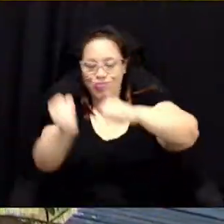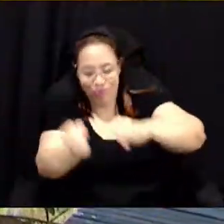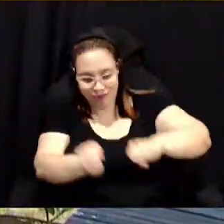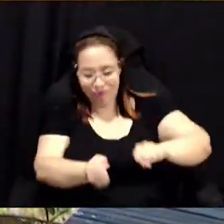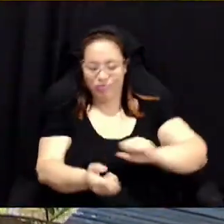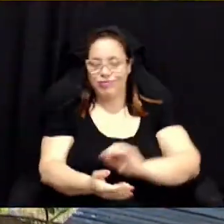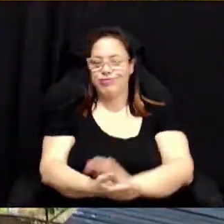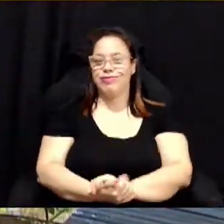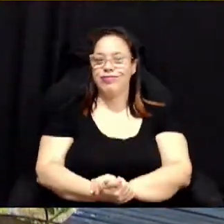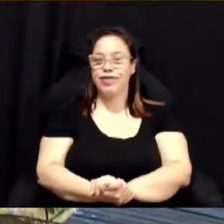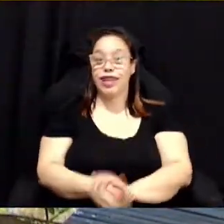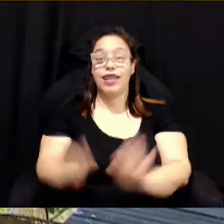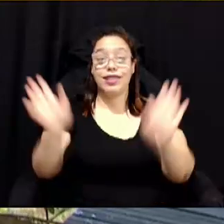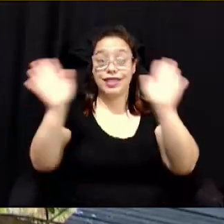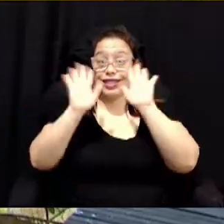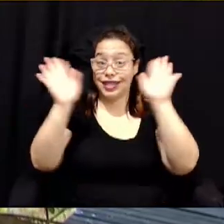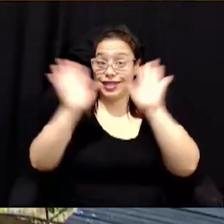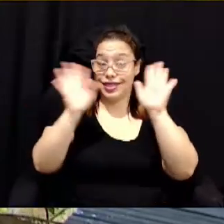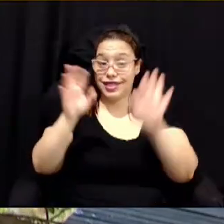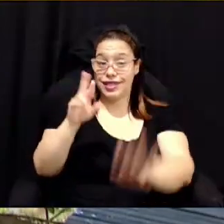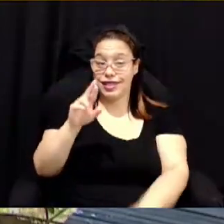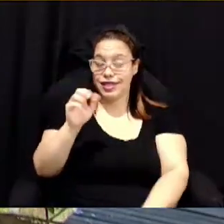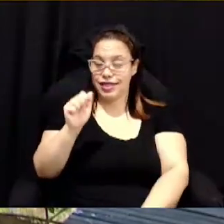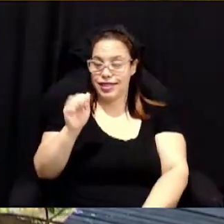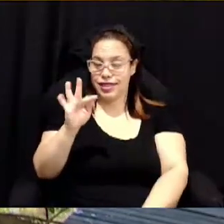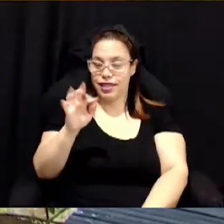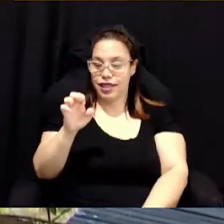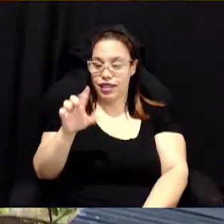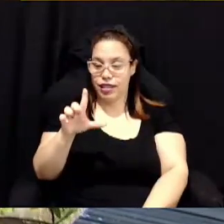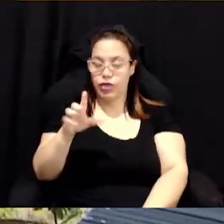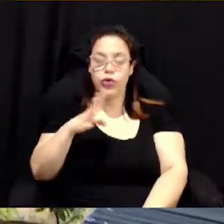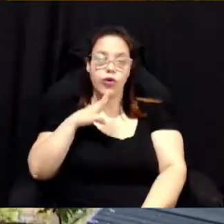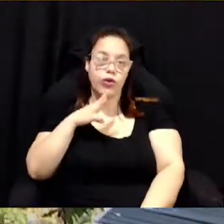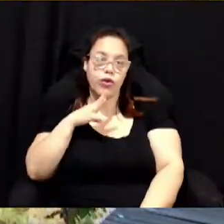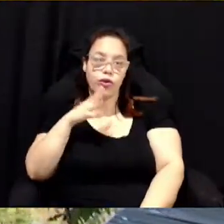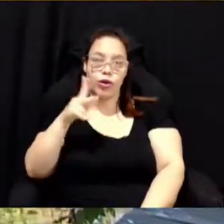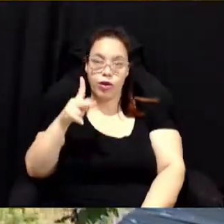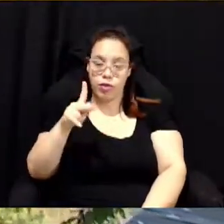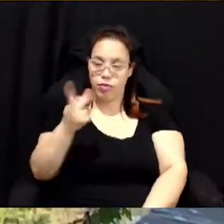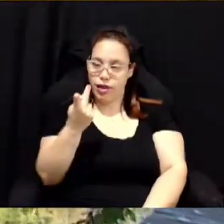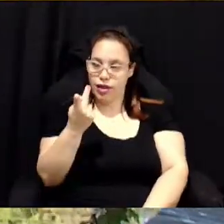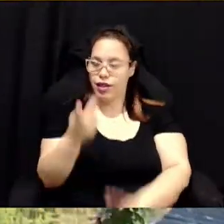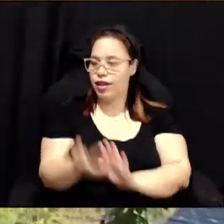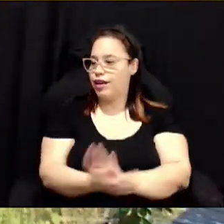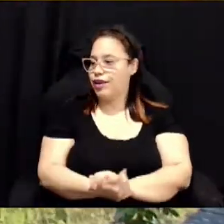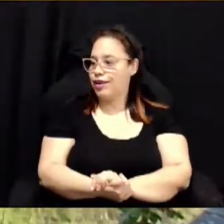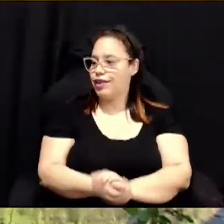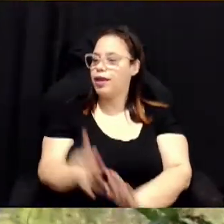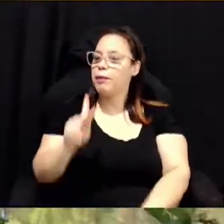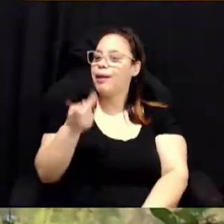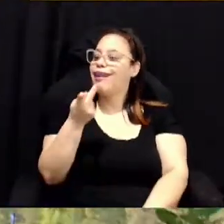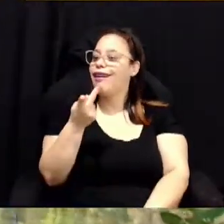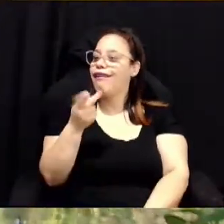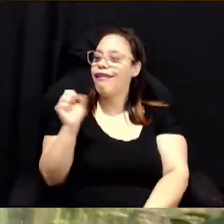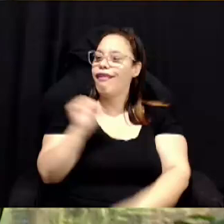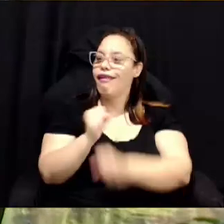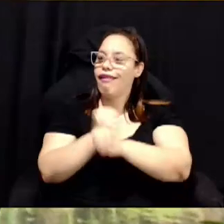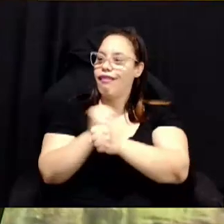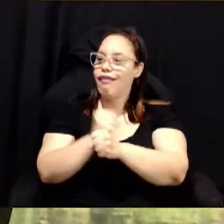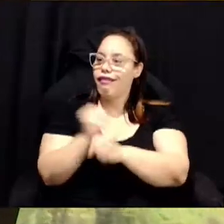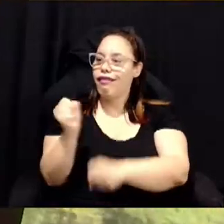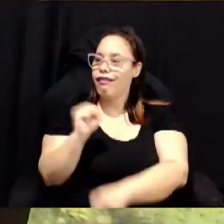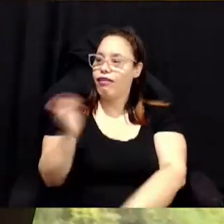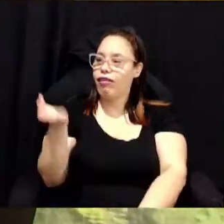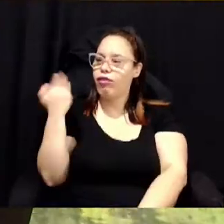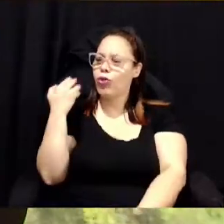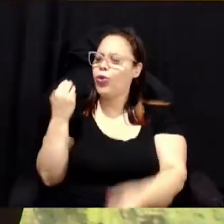Fala galera, agora eu tô aqui com o Rafael Falsetti, mais conhecido como PH. PH, há 8 anos você entrou no mundo da canoagem, como que